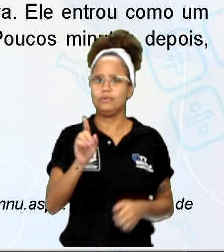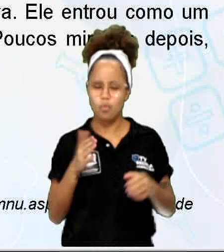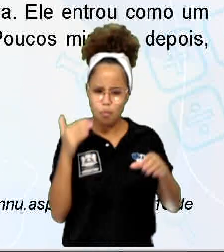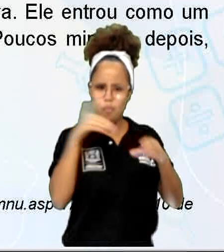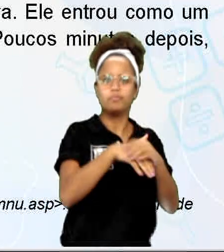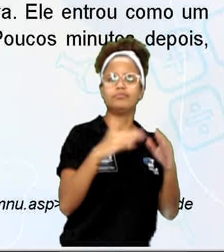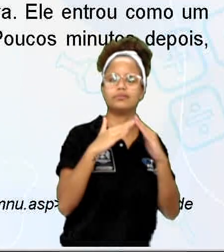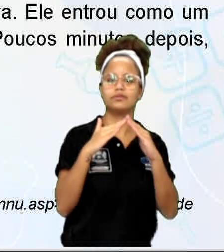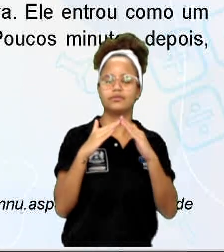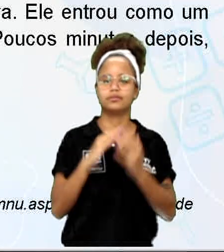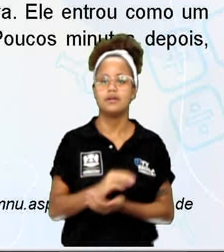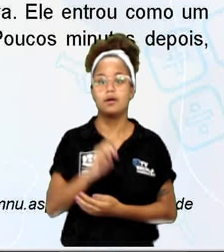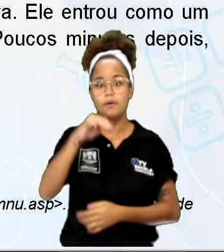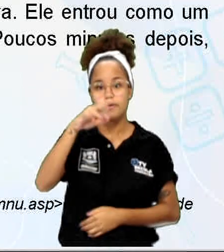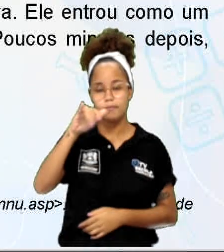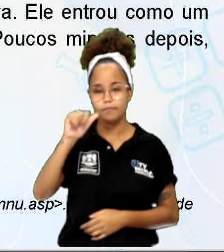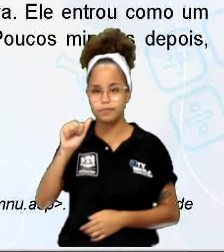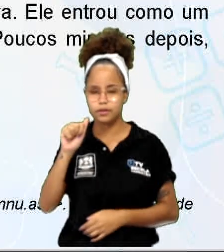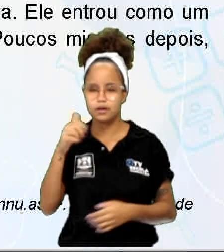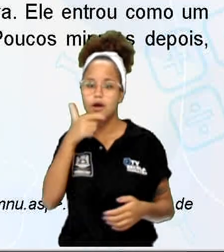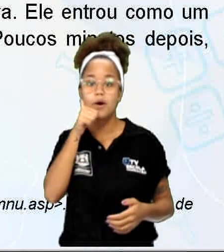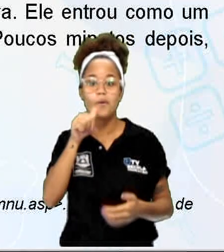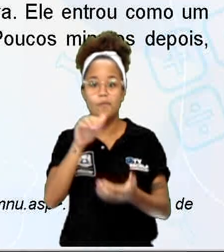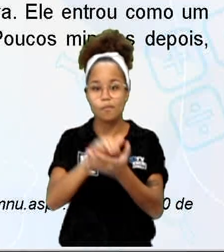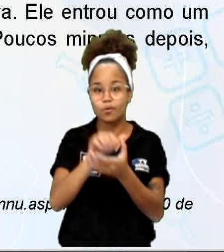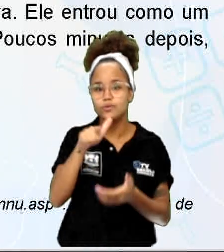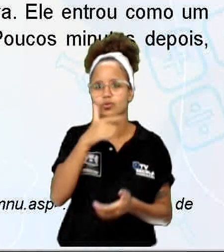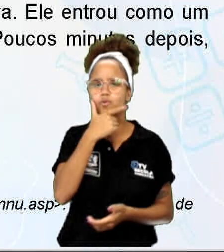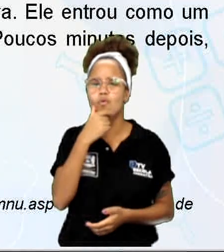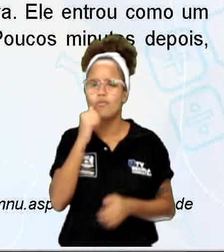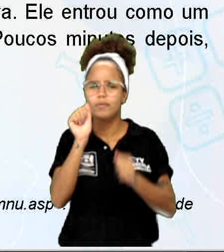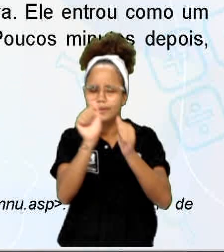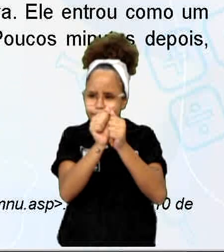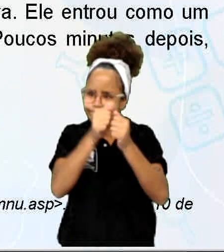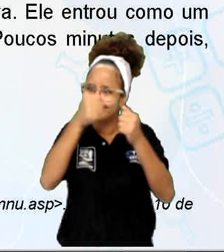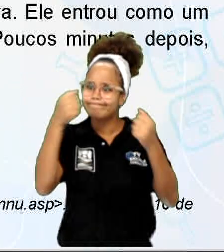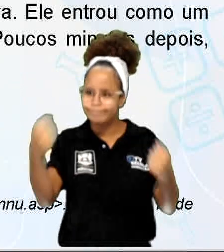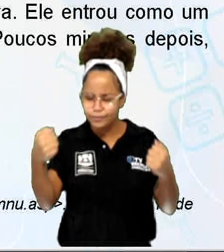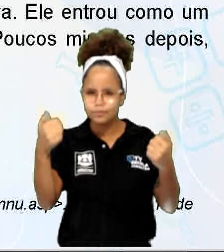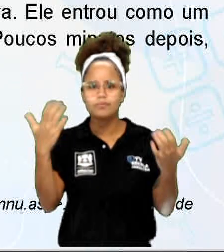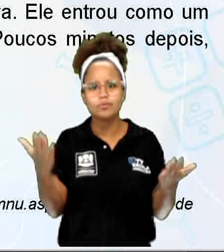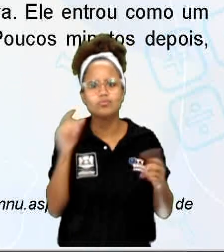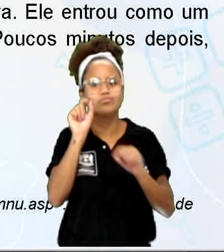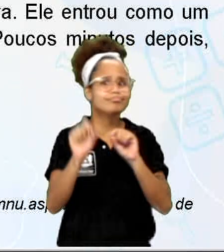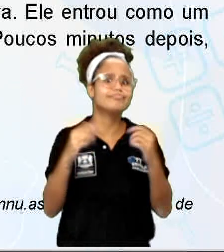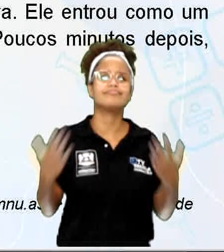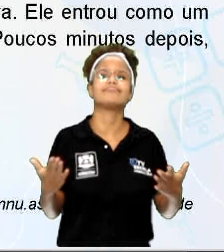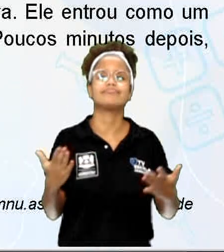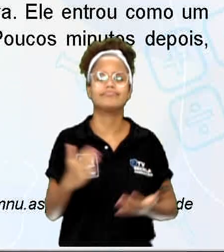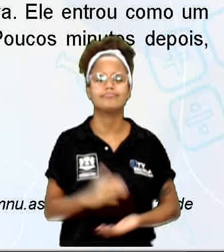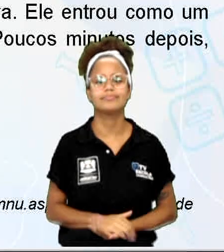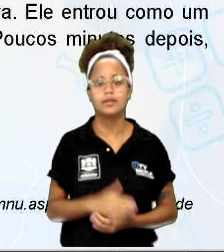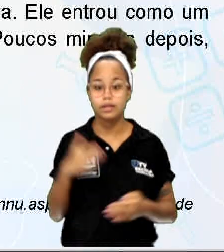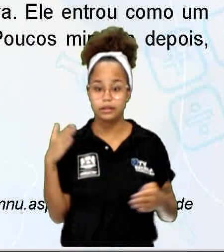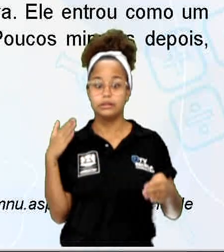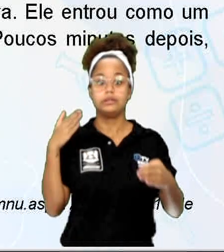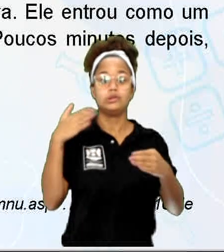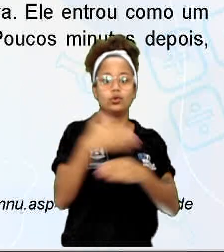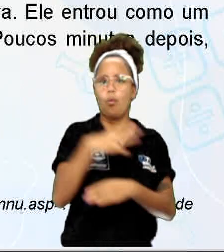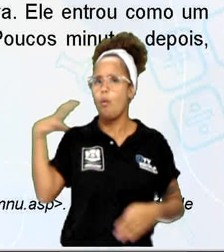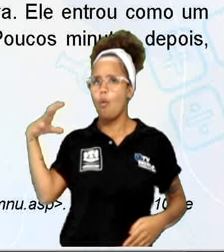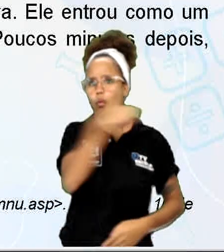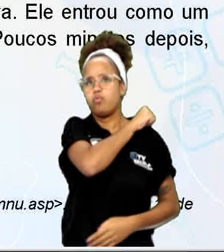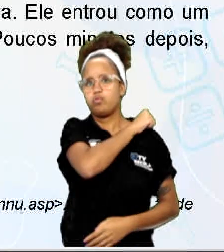filha. Maria, a esposa do infeliz, abriu finalmente a porta para ver o que era. Ele entrou como um